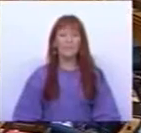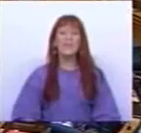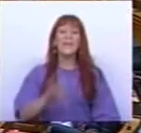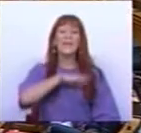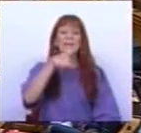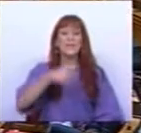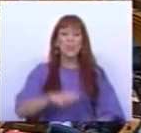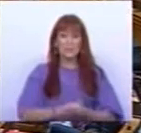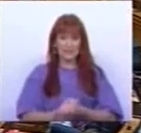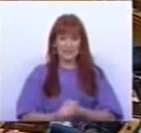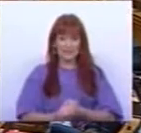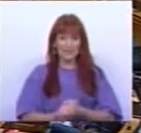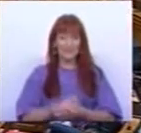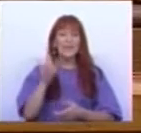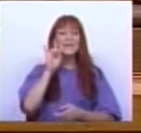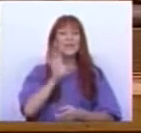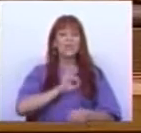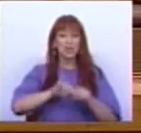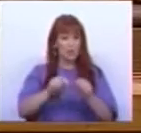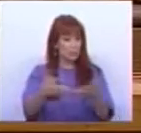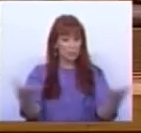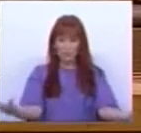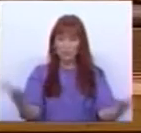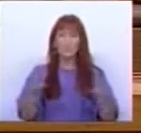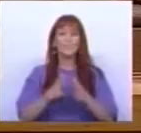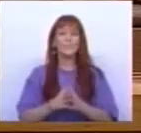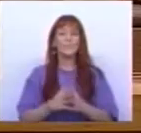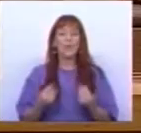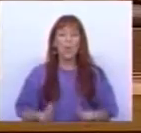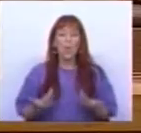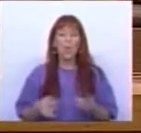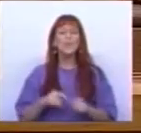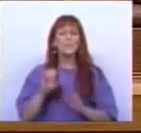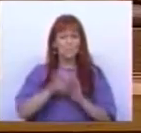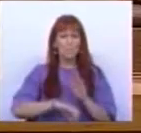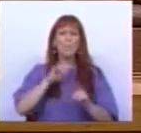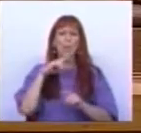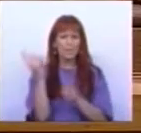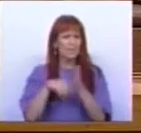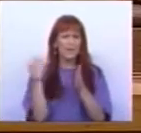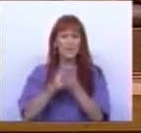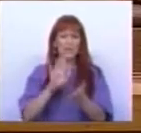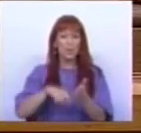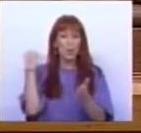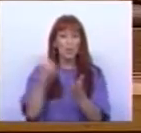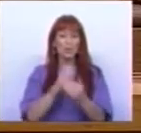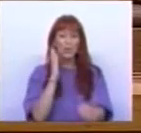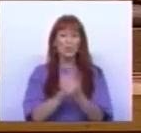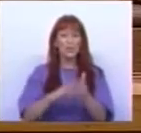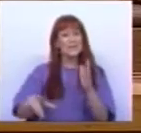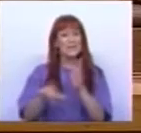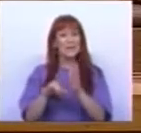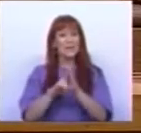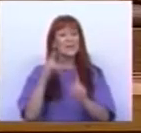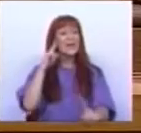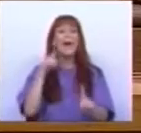Senhora Presidente, senhoras e senhores deputados, estamos hoje em condições de definitivamente concluir o processo legislativo